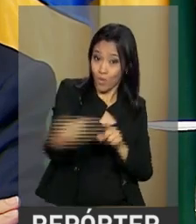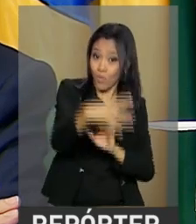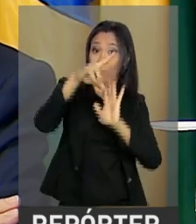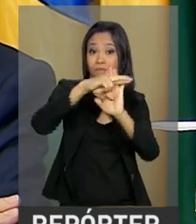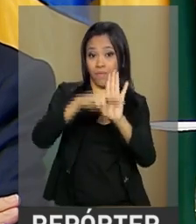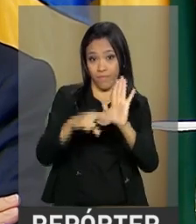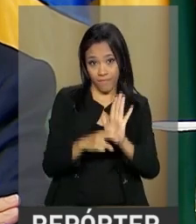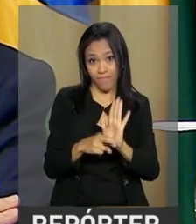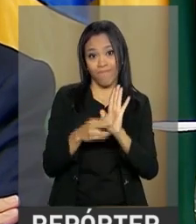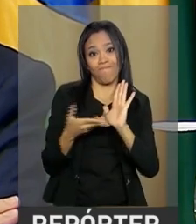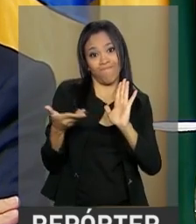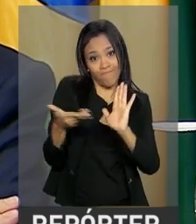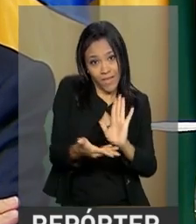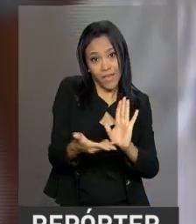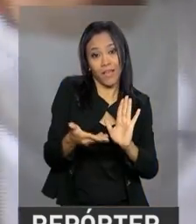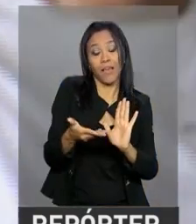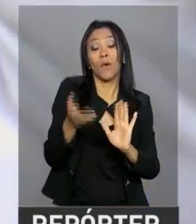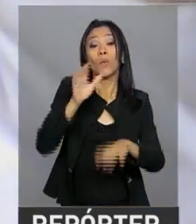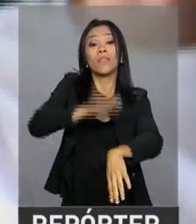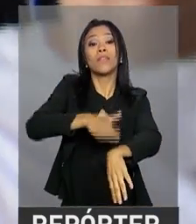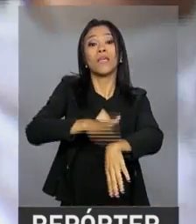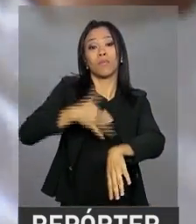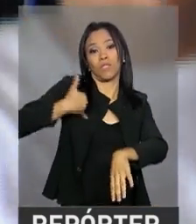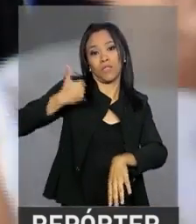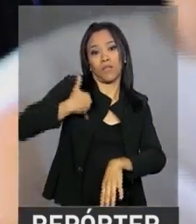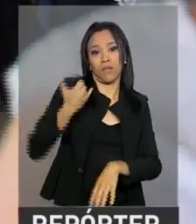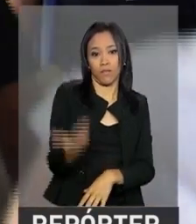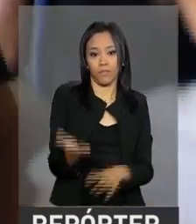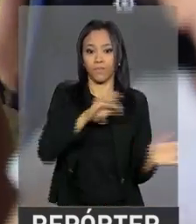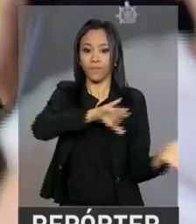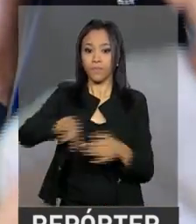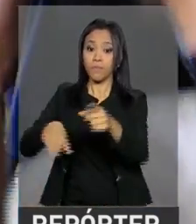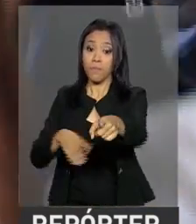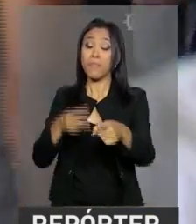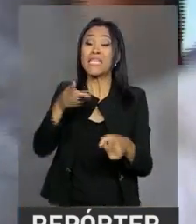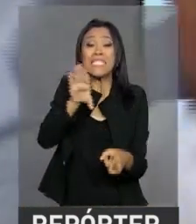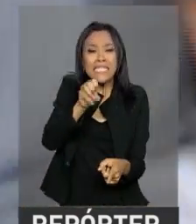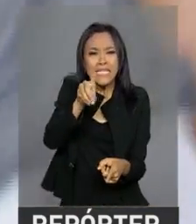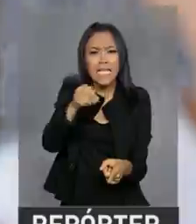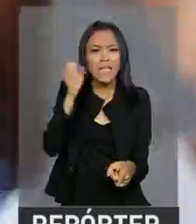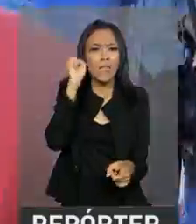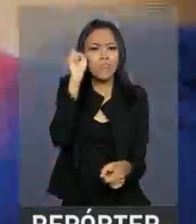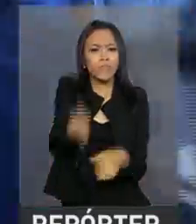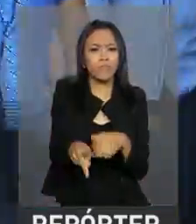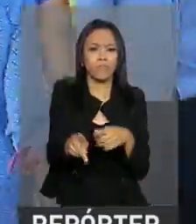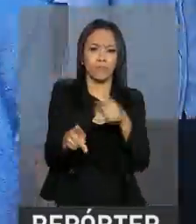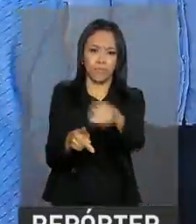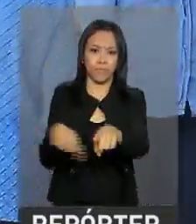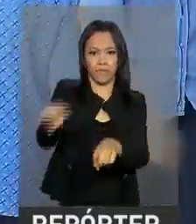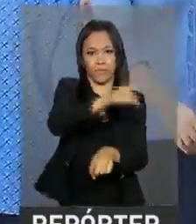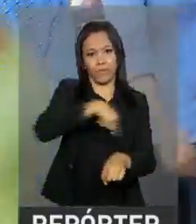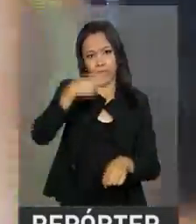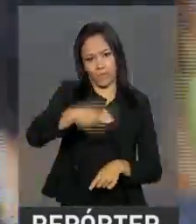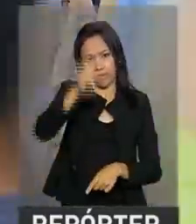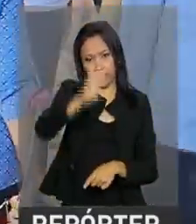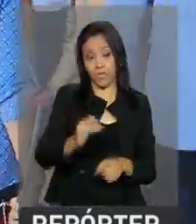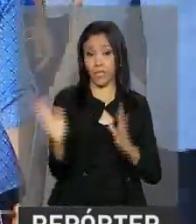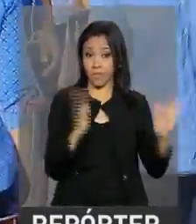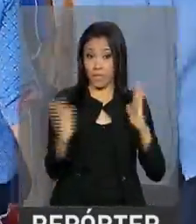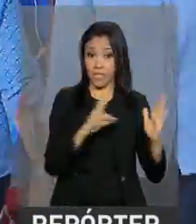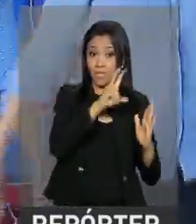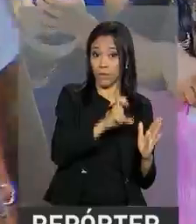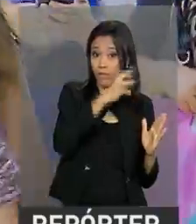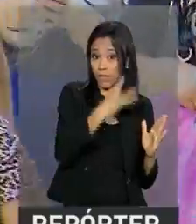aposentadoria com tempo de idade o brasileiro ainda se aposenta cedo em relação aoo com a média que varia de 53 a